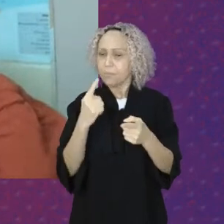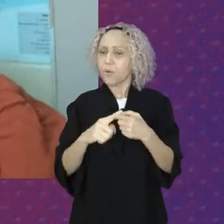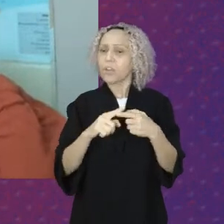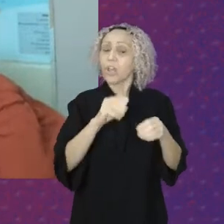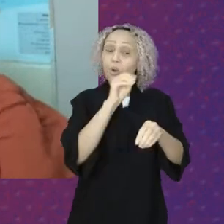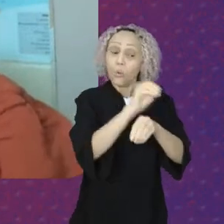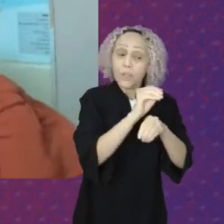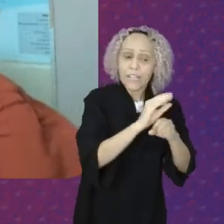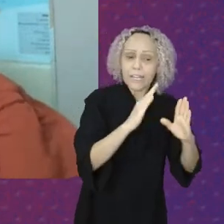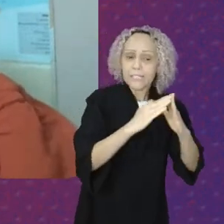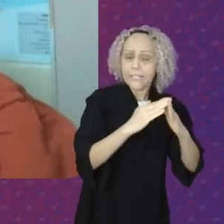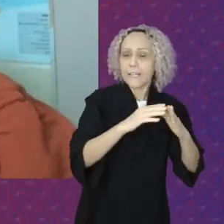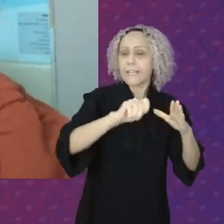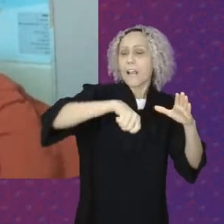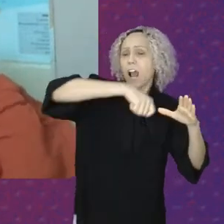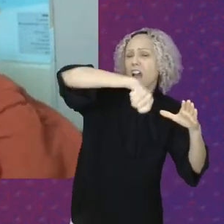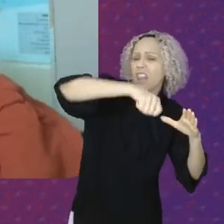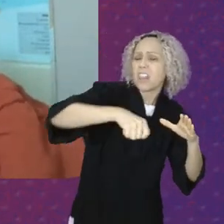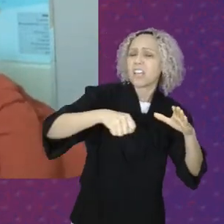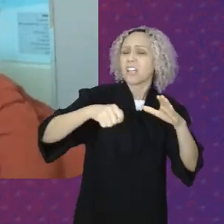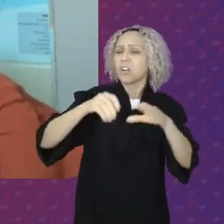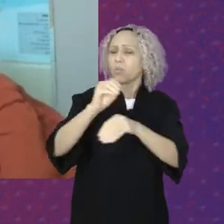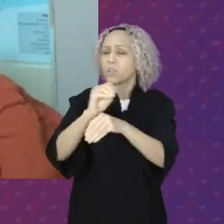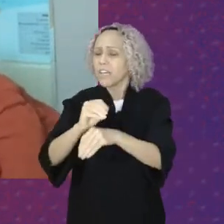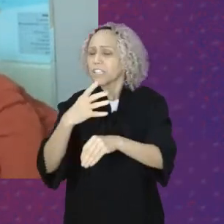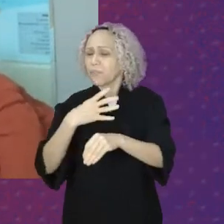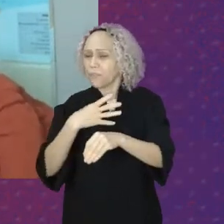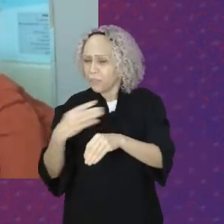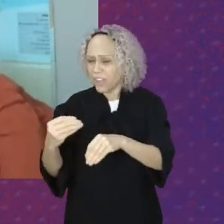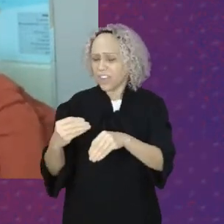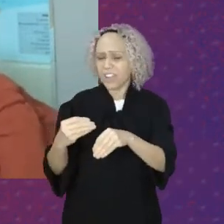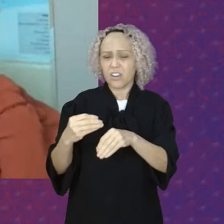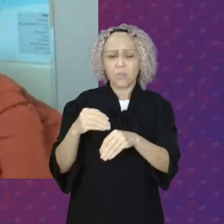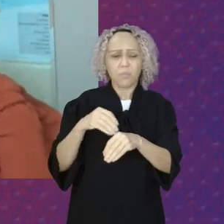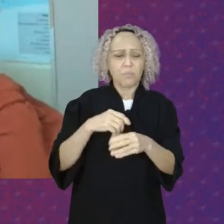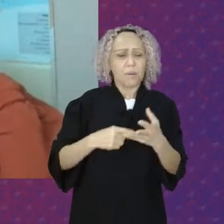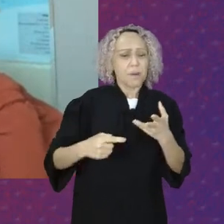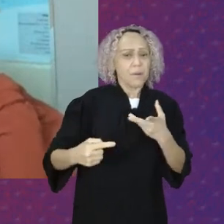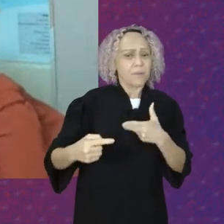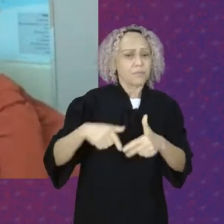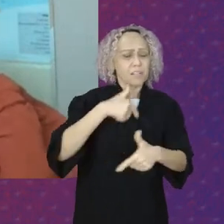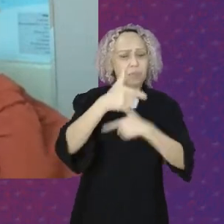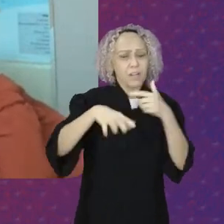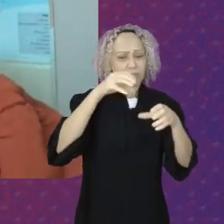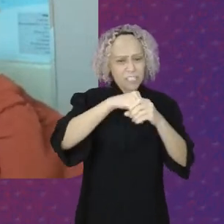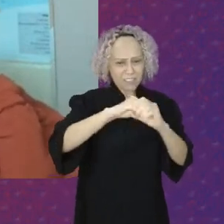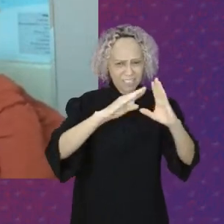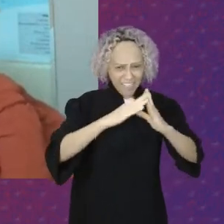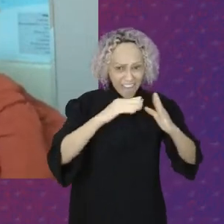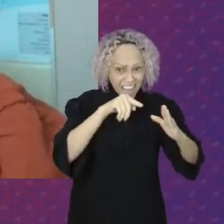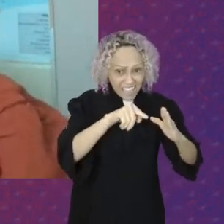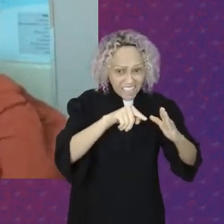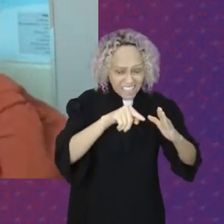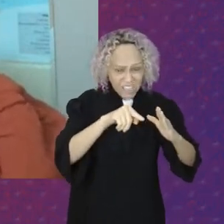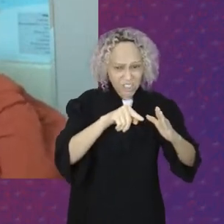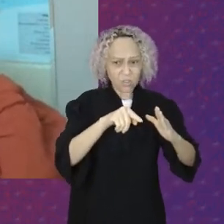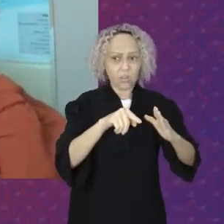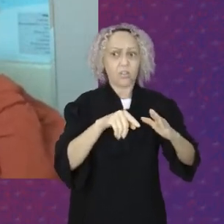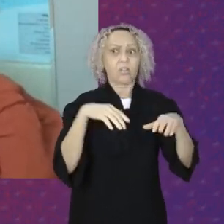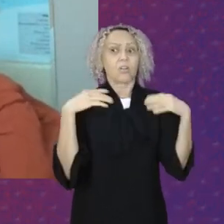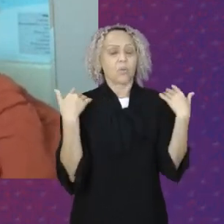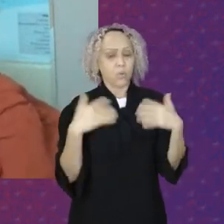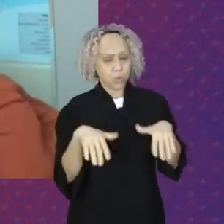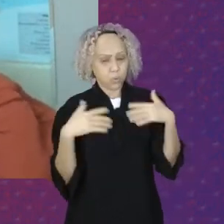e você que é mãe, mulher e faz política, vamos ocupar a política. Esse lugar também é